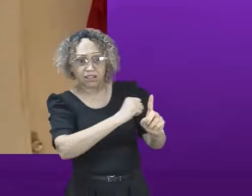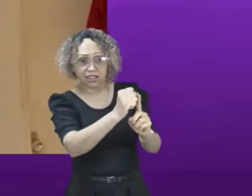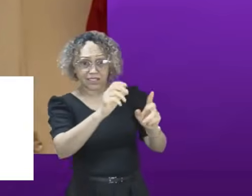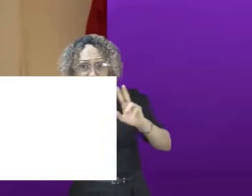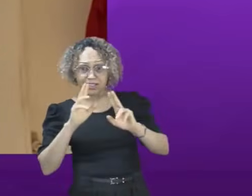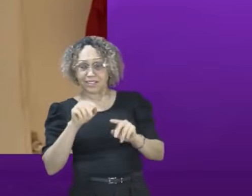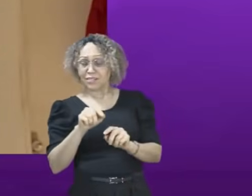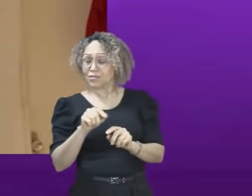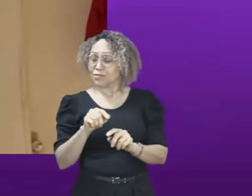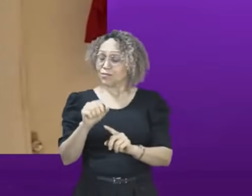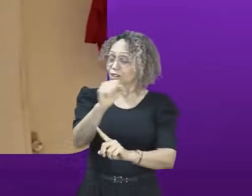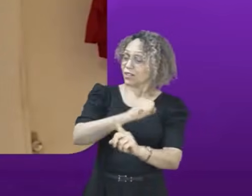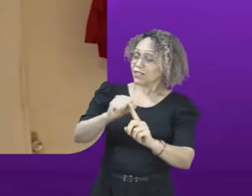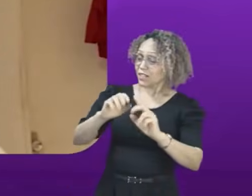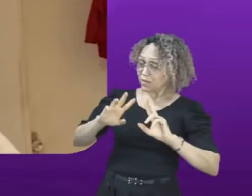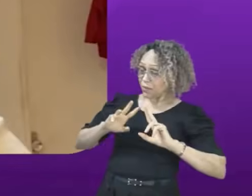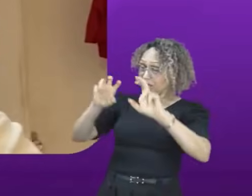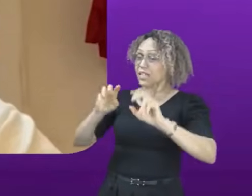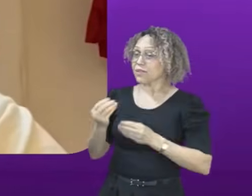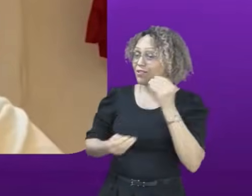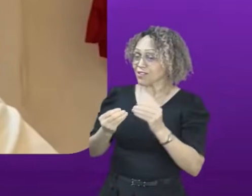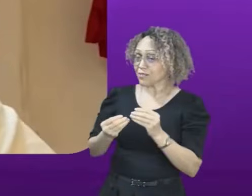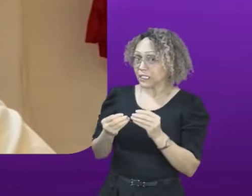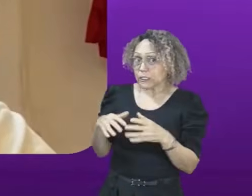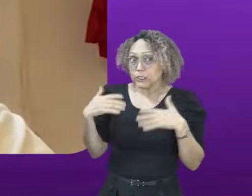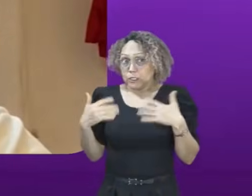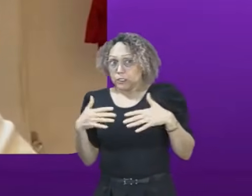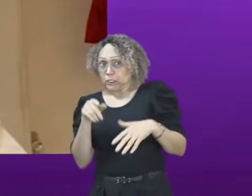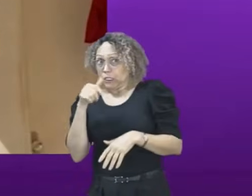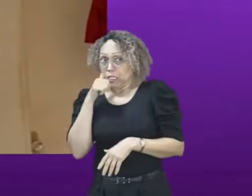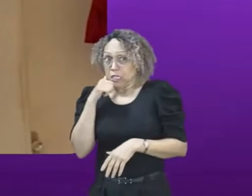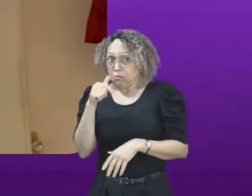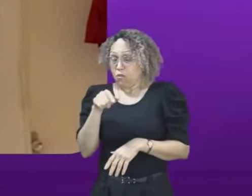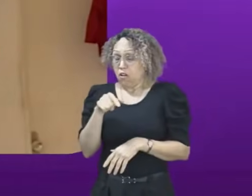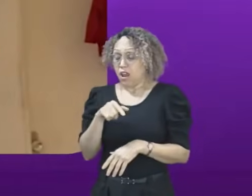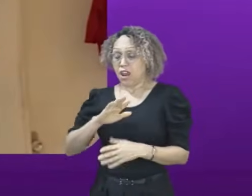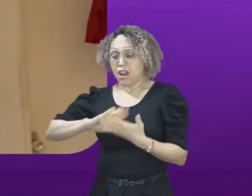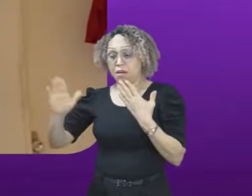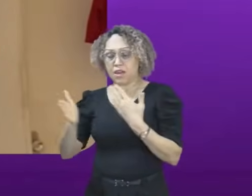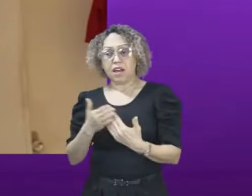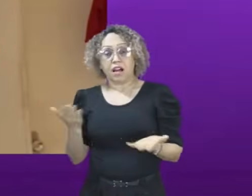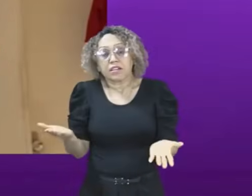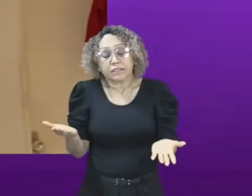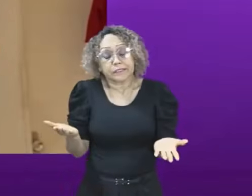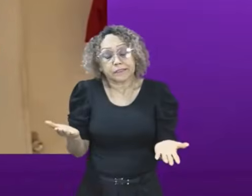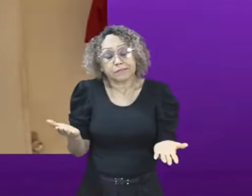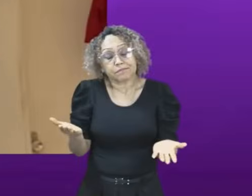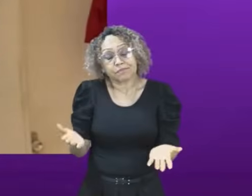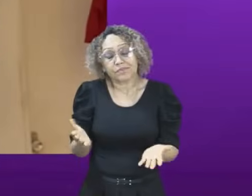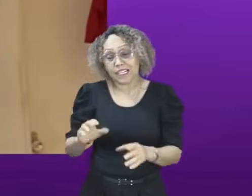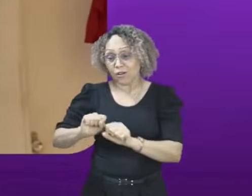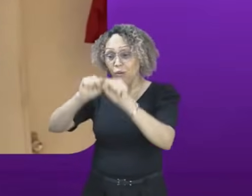como ameaça. E quando o sistema que está ali imposto, ele vê essa ameaça, ele